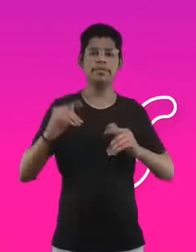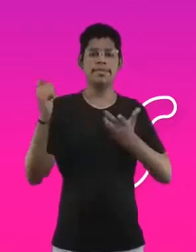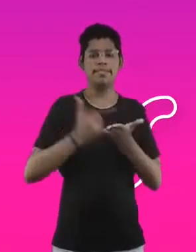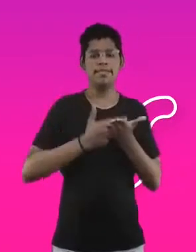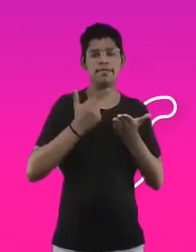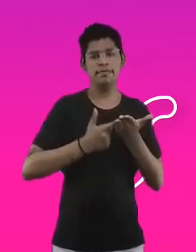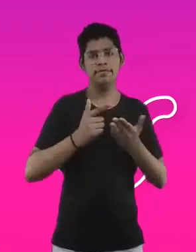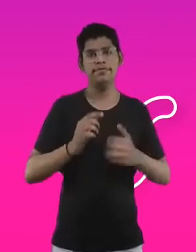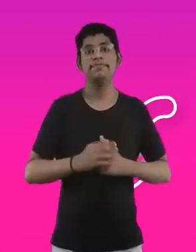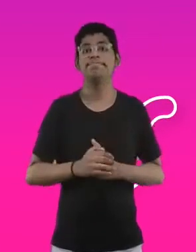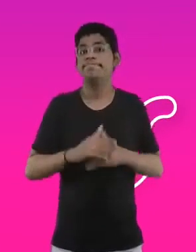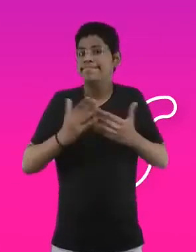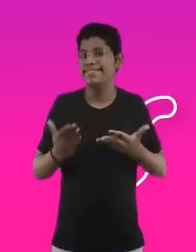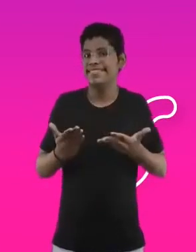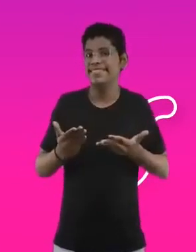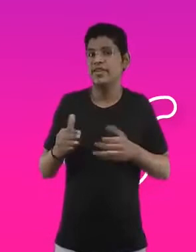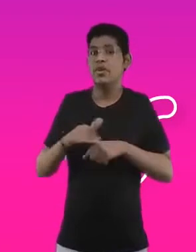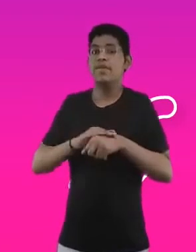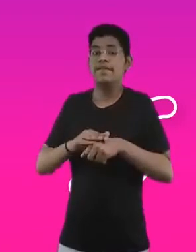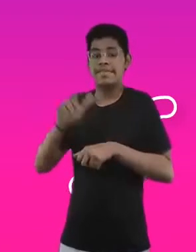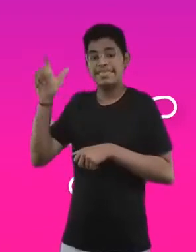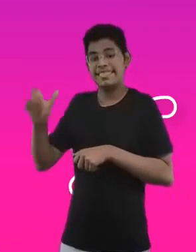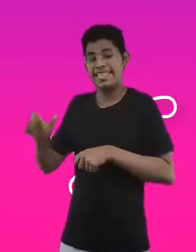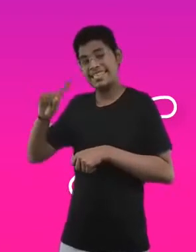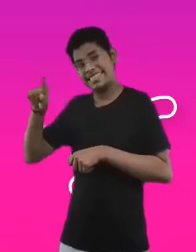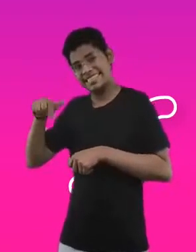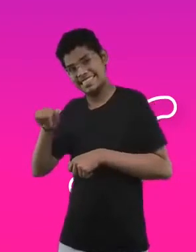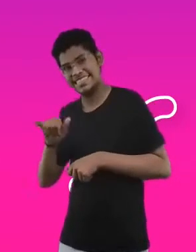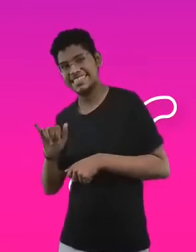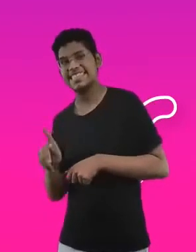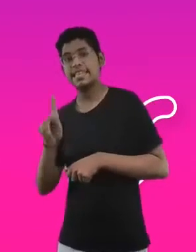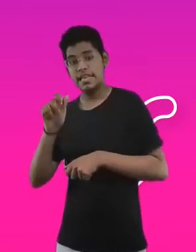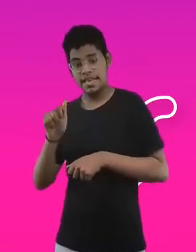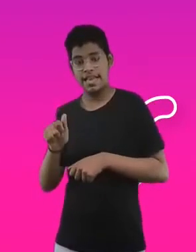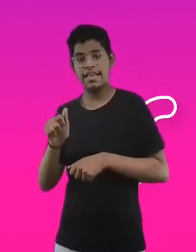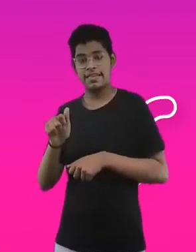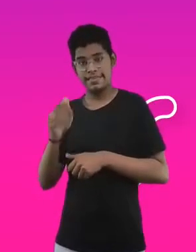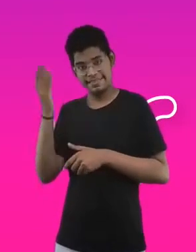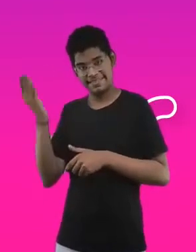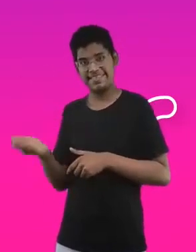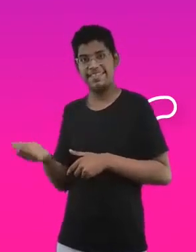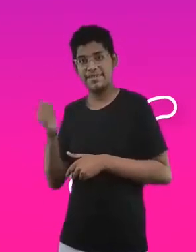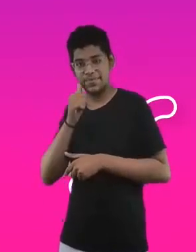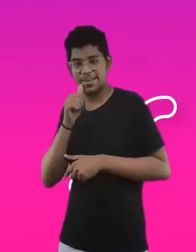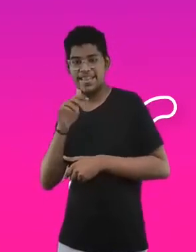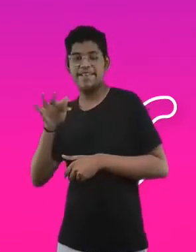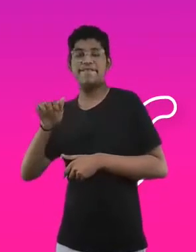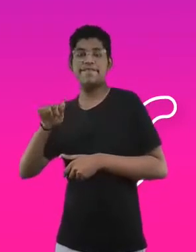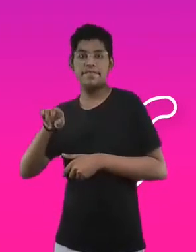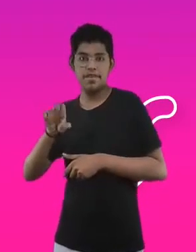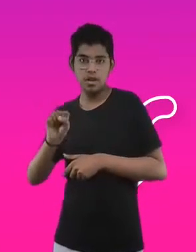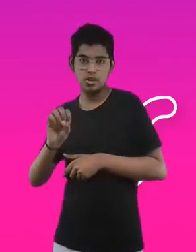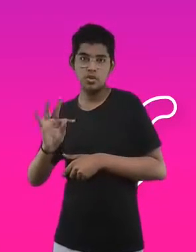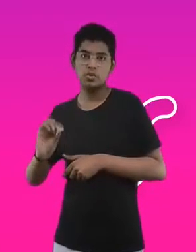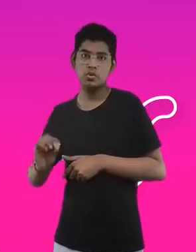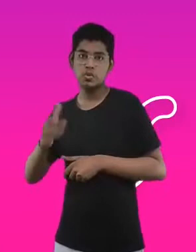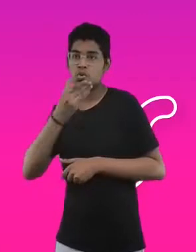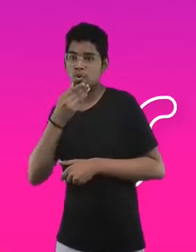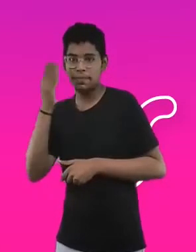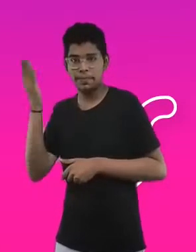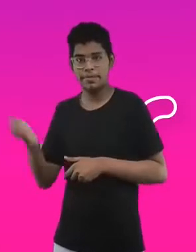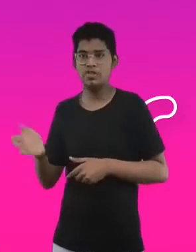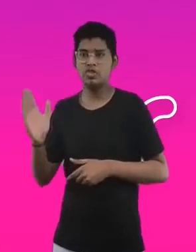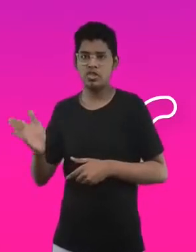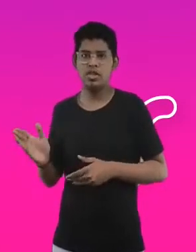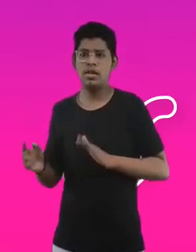Para conversar com a gente tem a Zaika, né, e o Fausto já foram apresentados pelo Rogério, mas acho que vale pontuar aqui como que